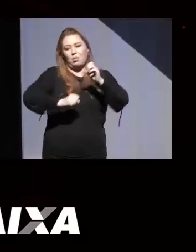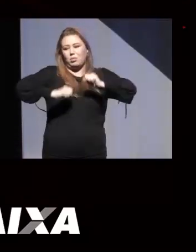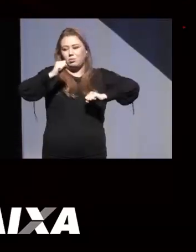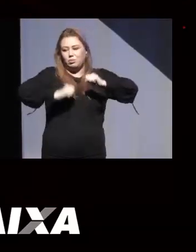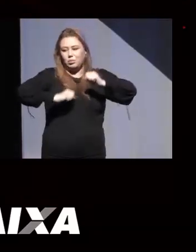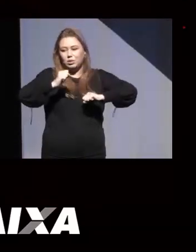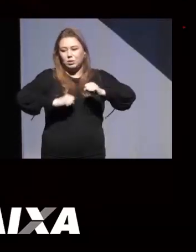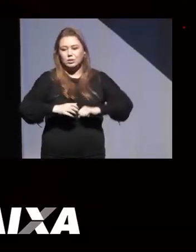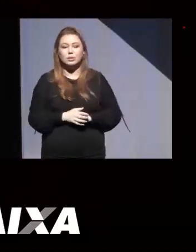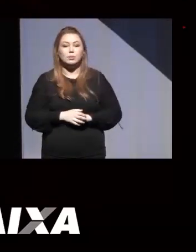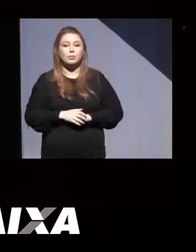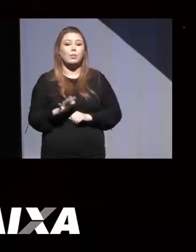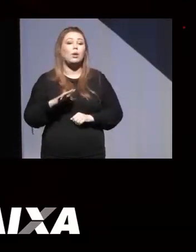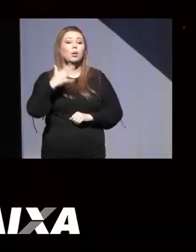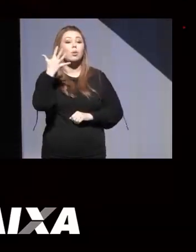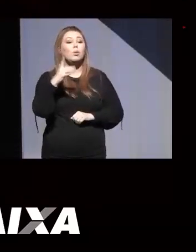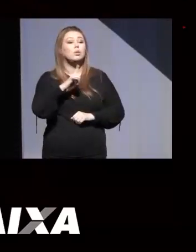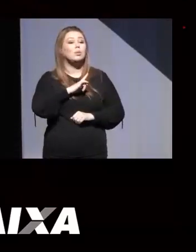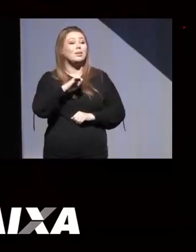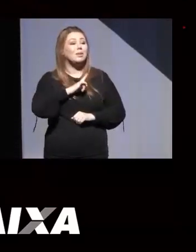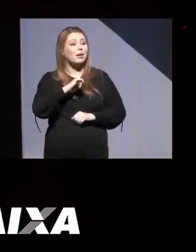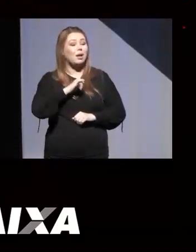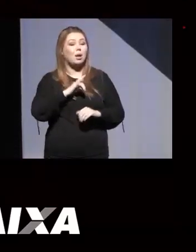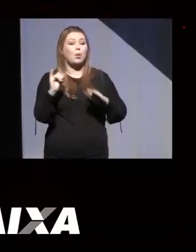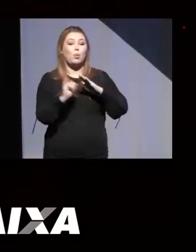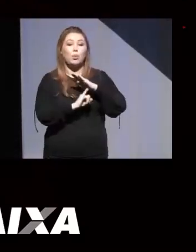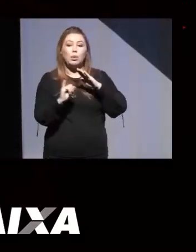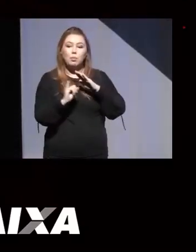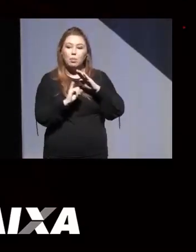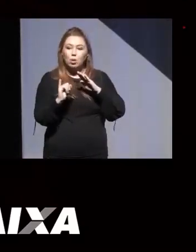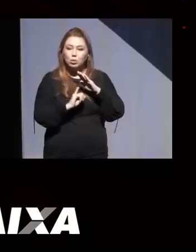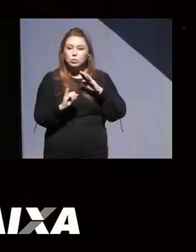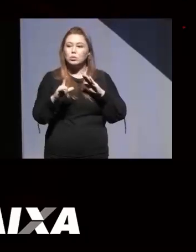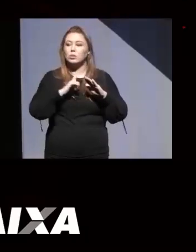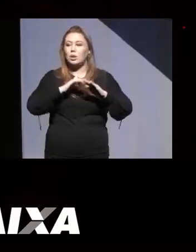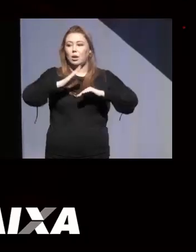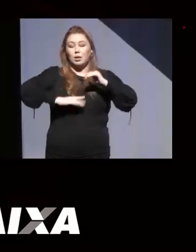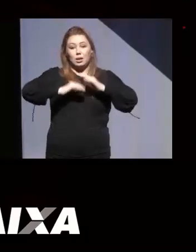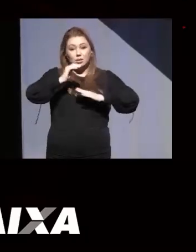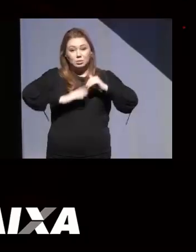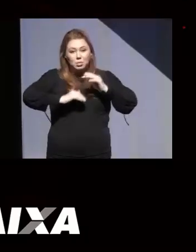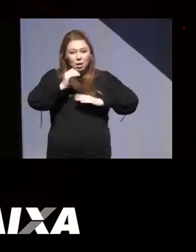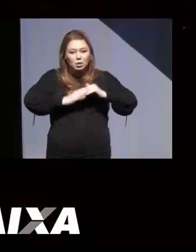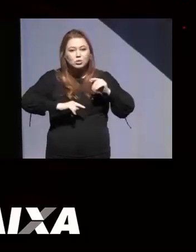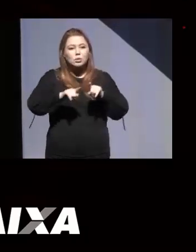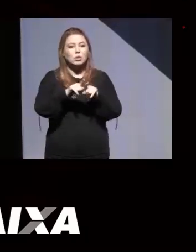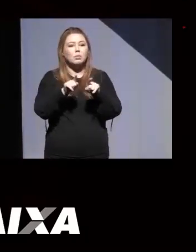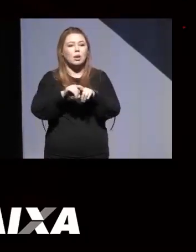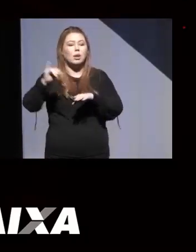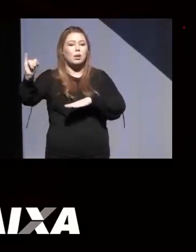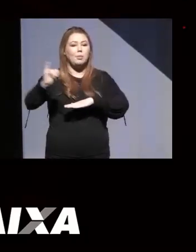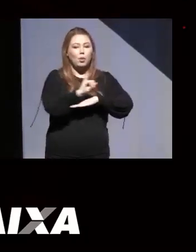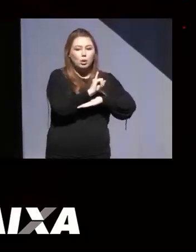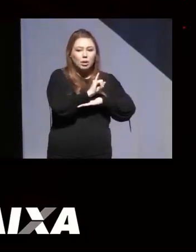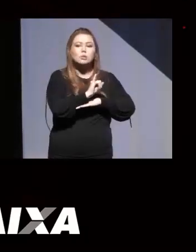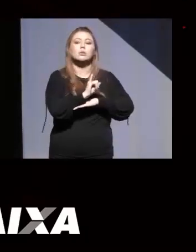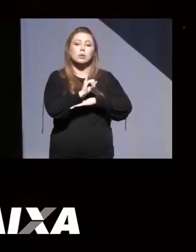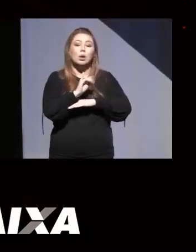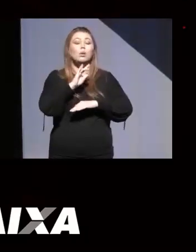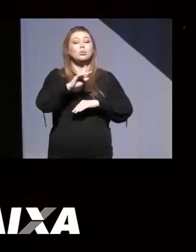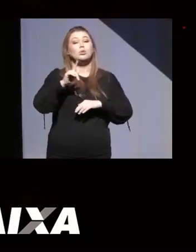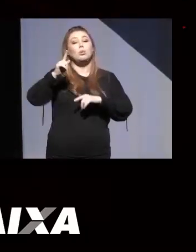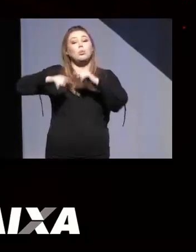Quando que incide o imposto seletivo? Incide nas operações e importações com produtos